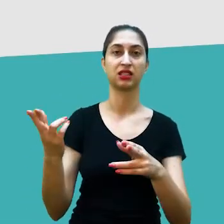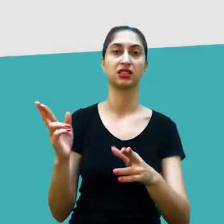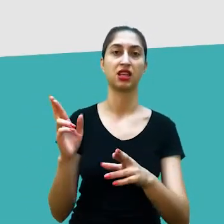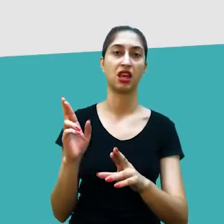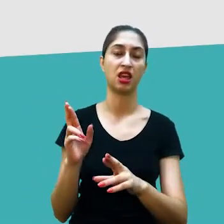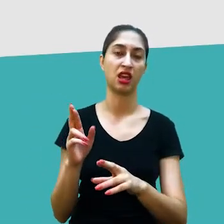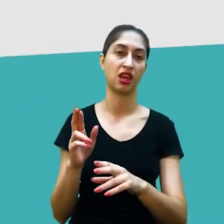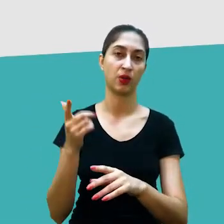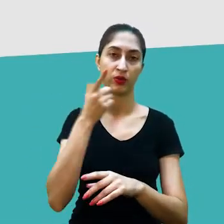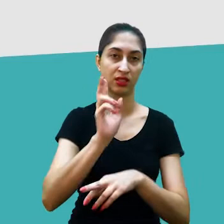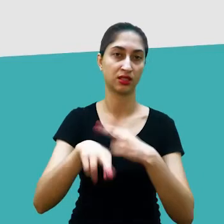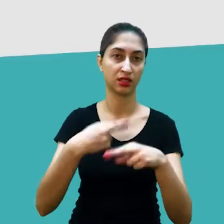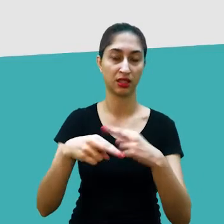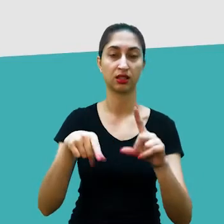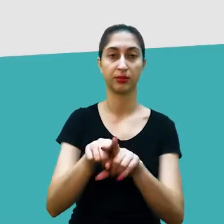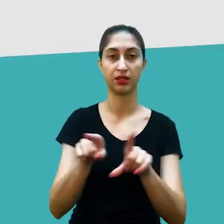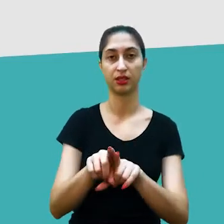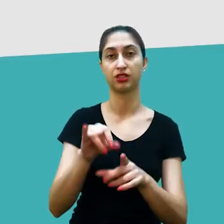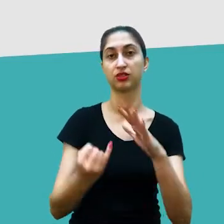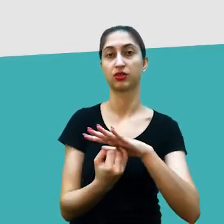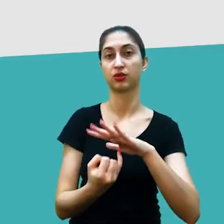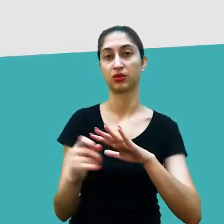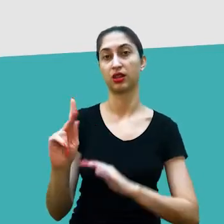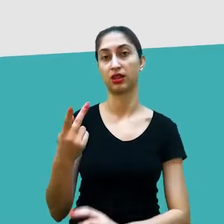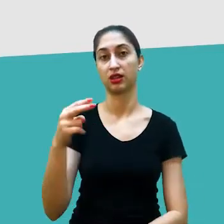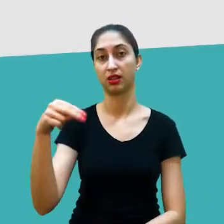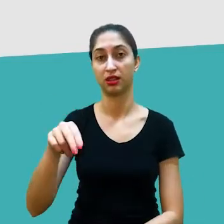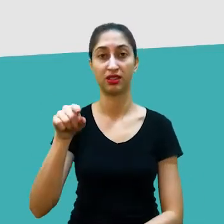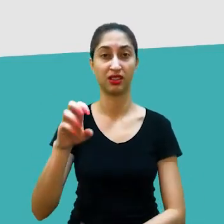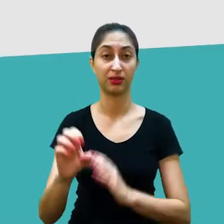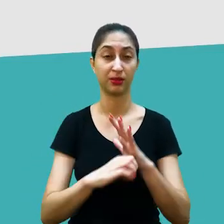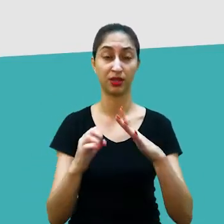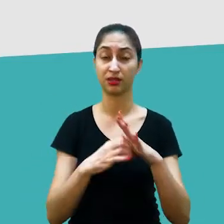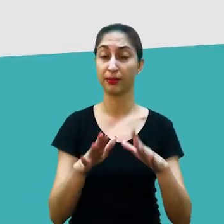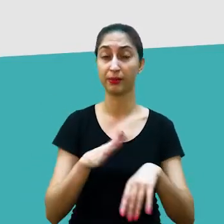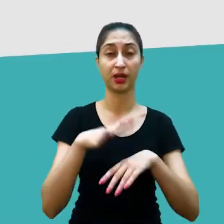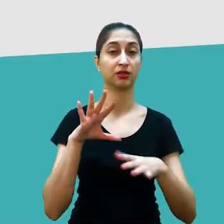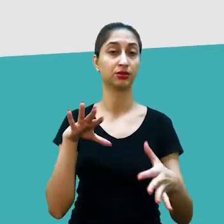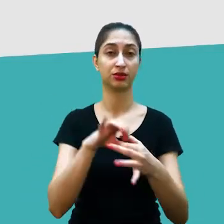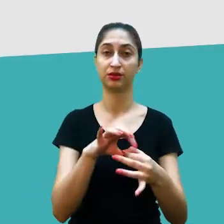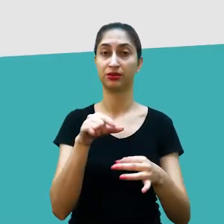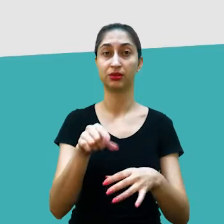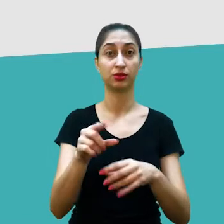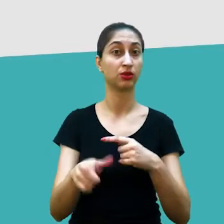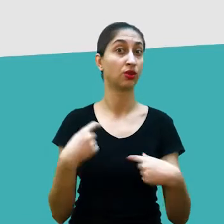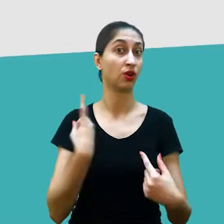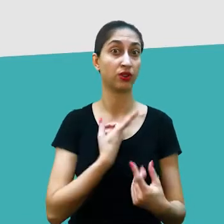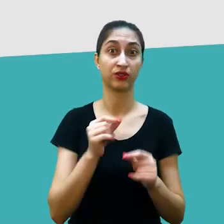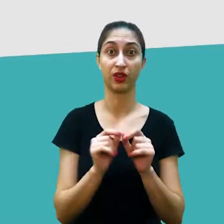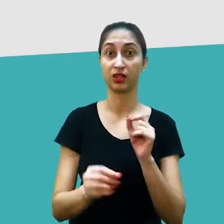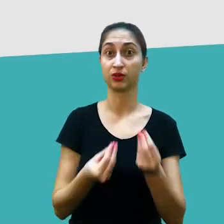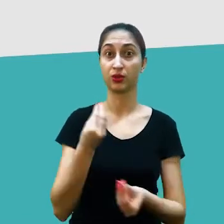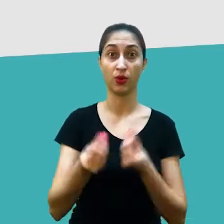mesmo o Instituto da HM, que é uma das empresas mais conectadas com essa questão de o que nós estamos fazendo hoje